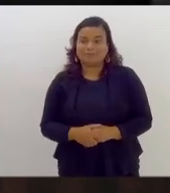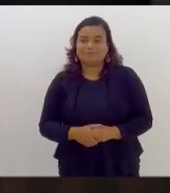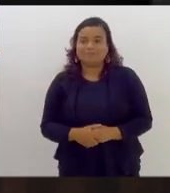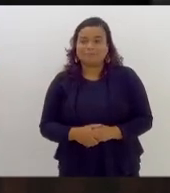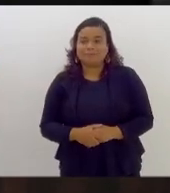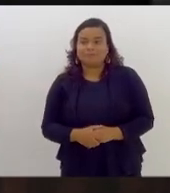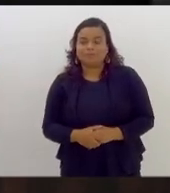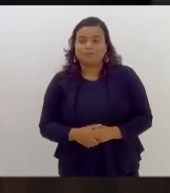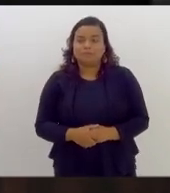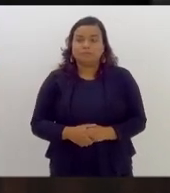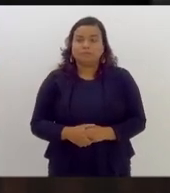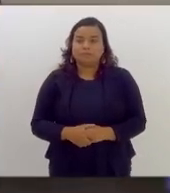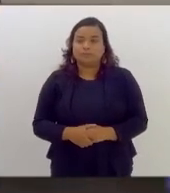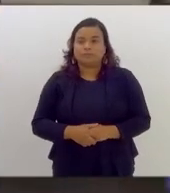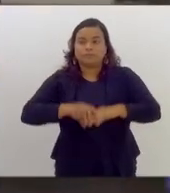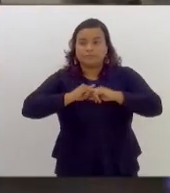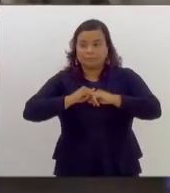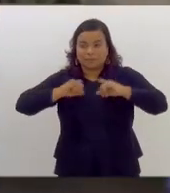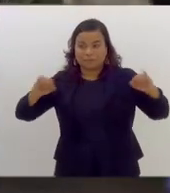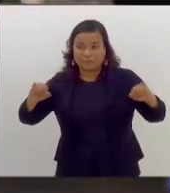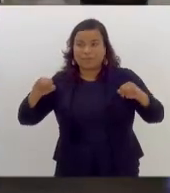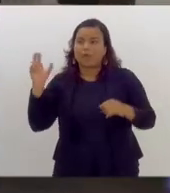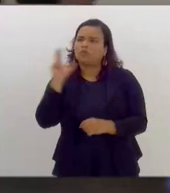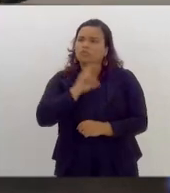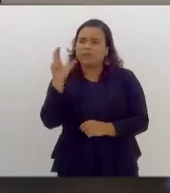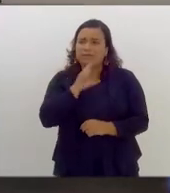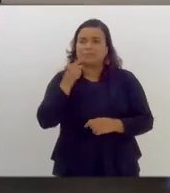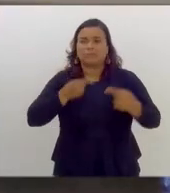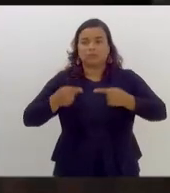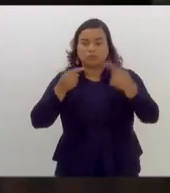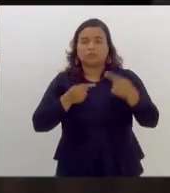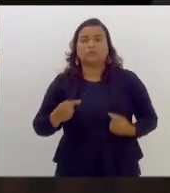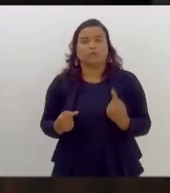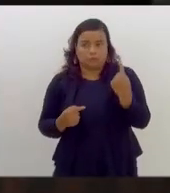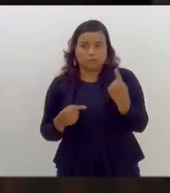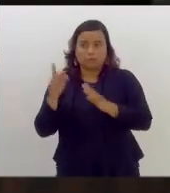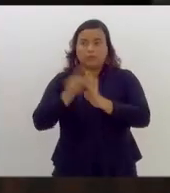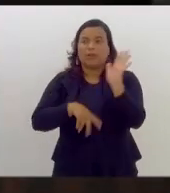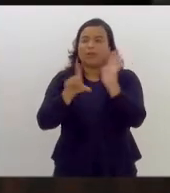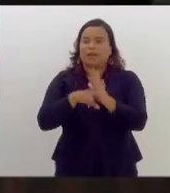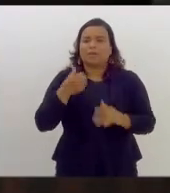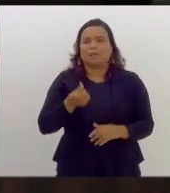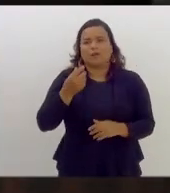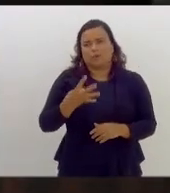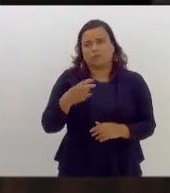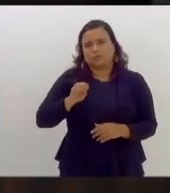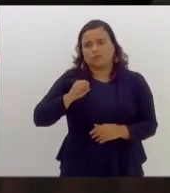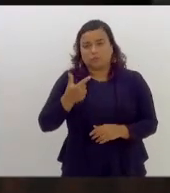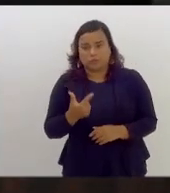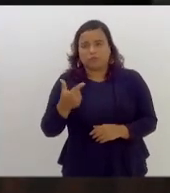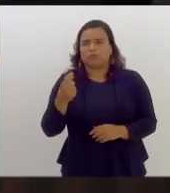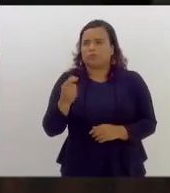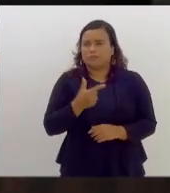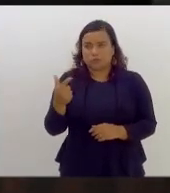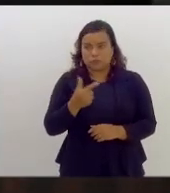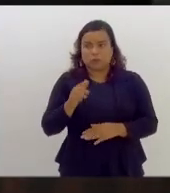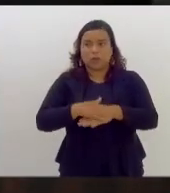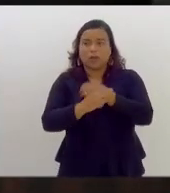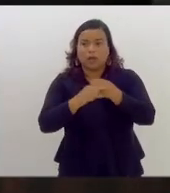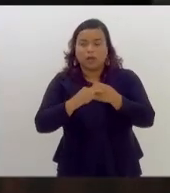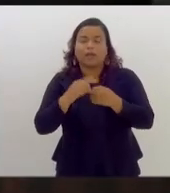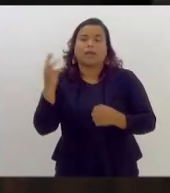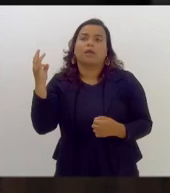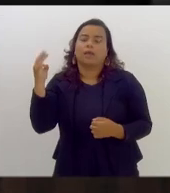Ok. Anuncio, em regime de urgência, em discussão única, projeto de lei 6482 de 22, de autoria do deputado Carlos